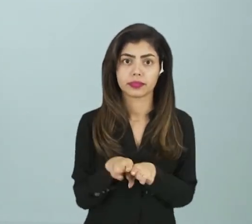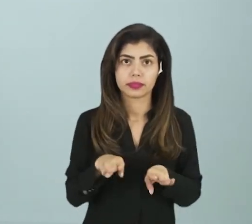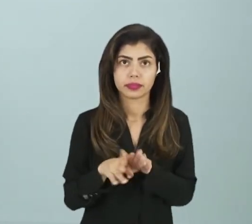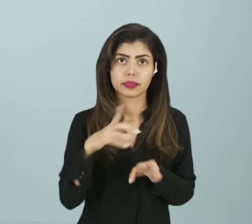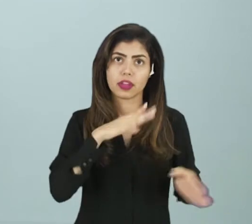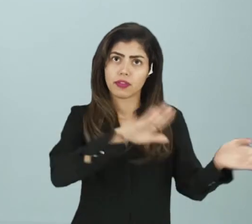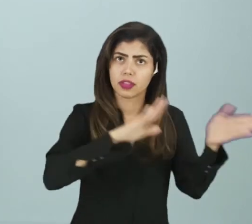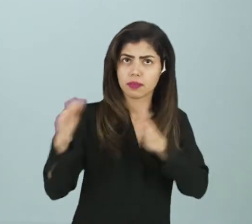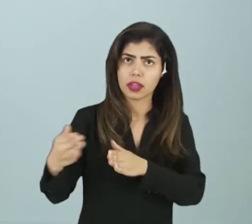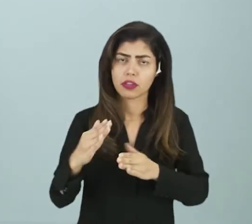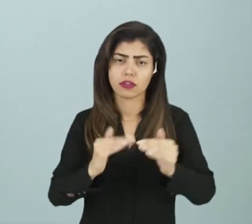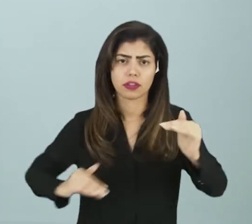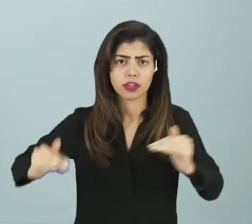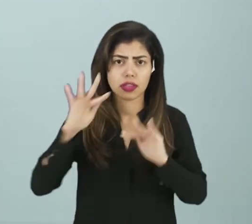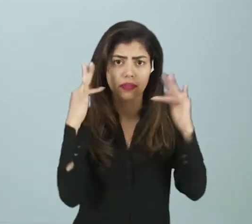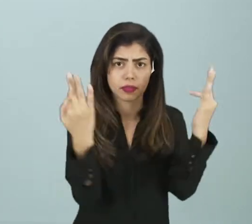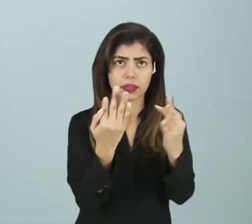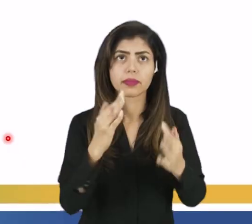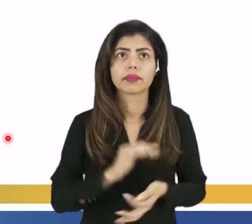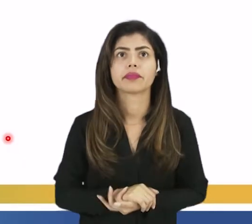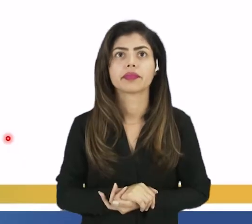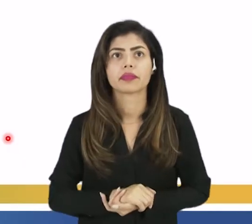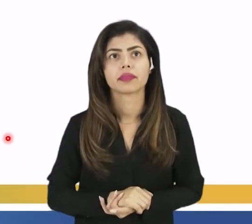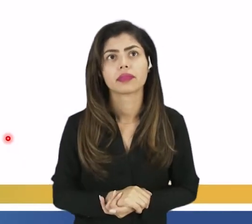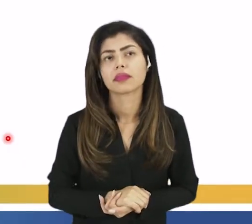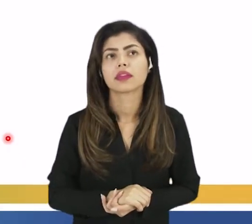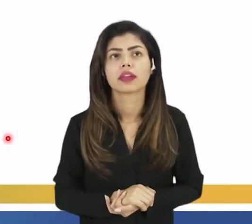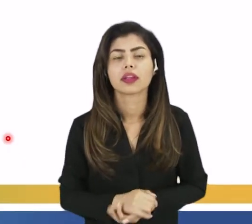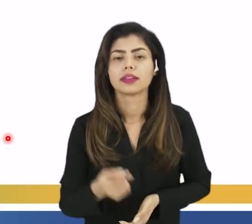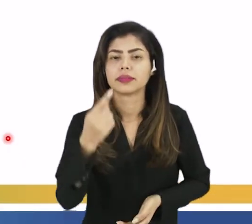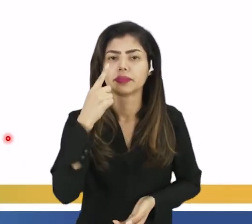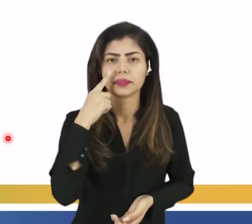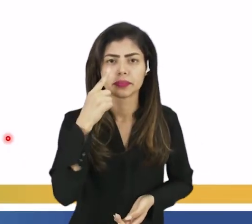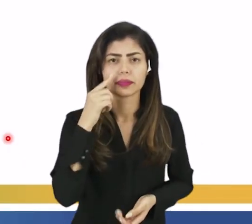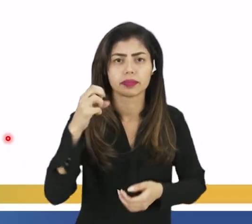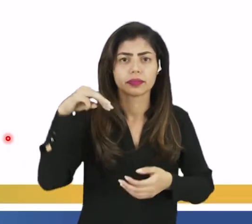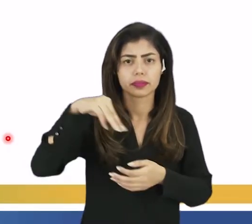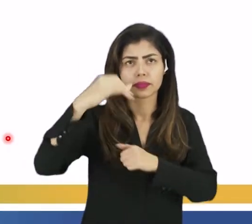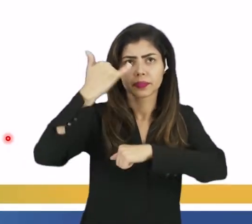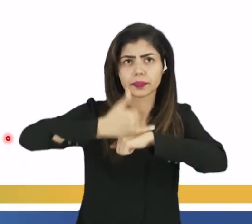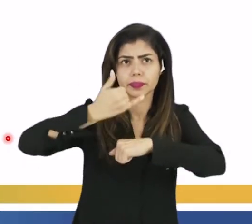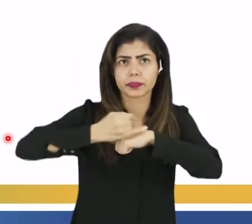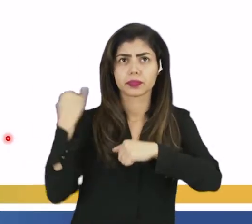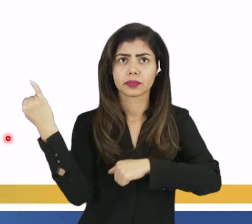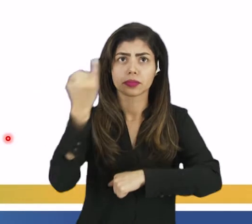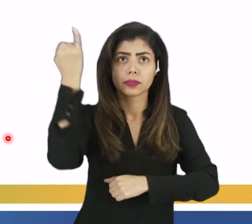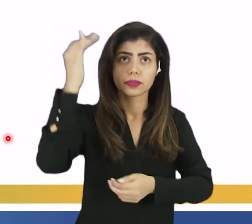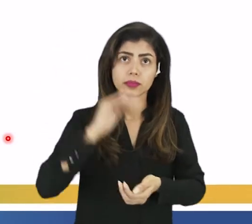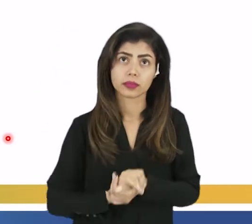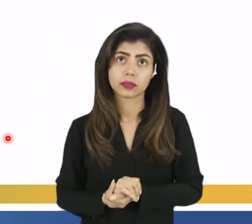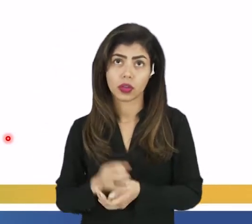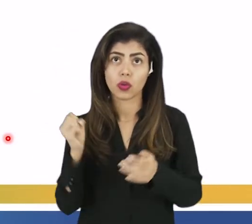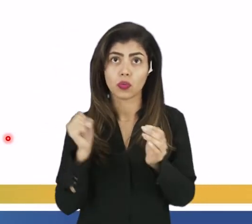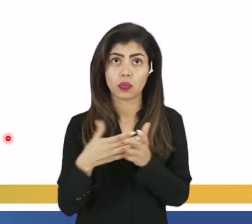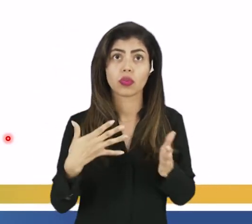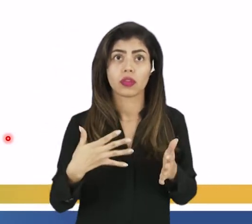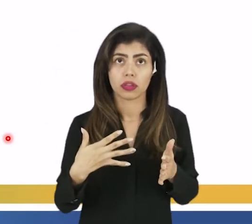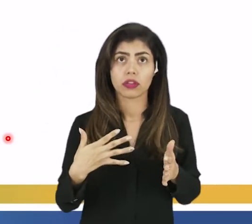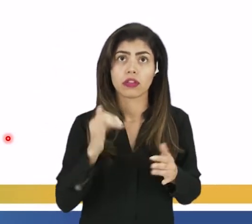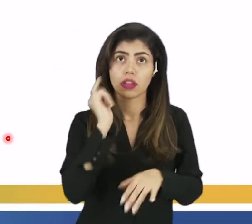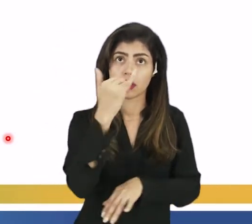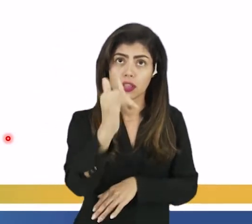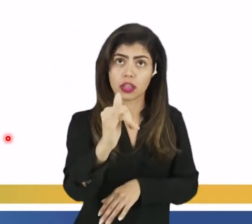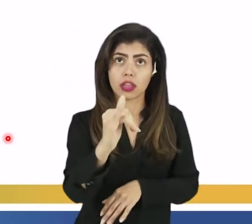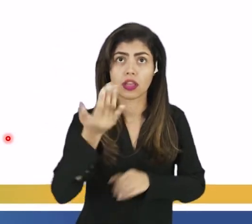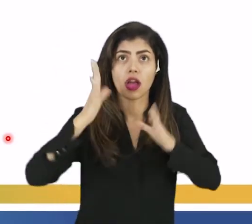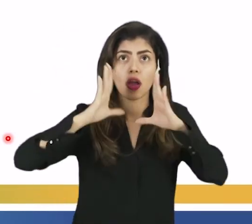ele faz parte dessa família ok então nós temos aqui os metais as principais características são bons condutores de eletricidade